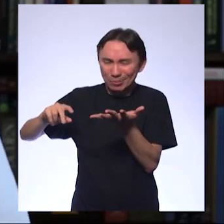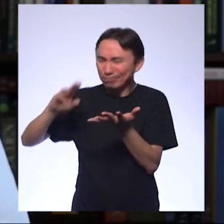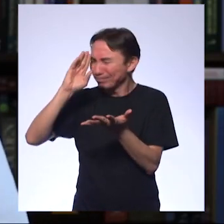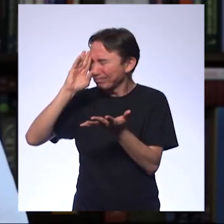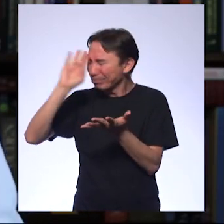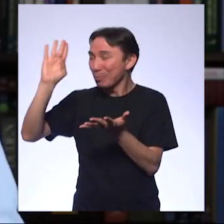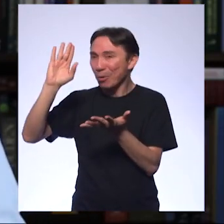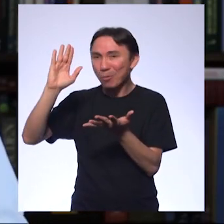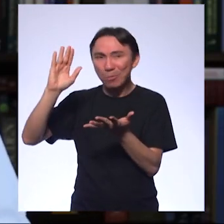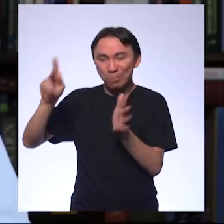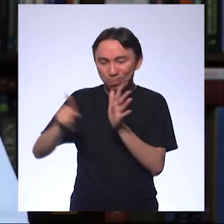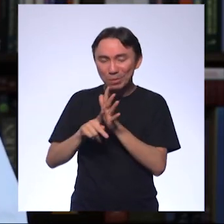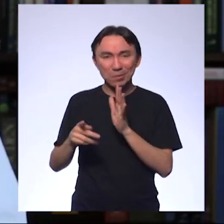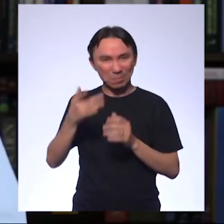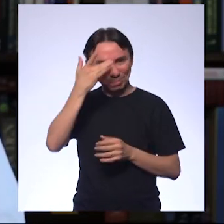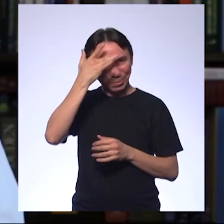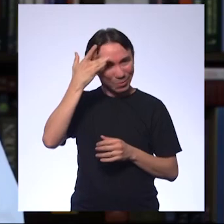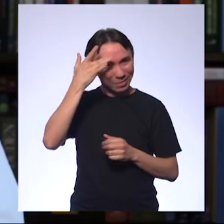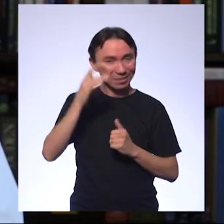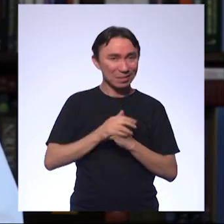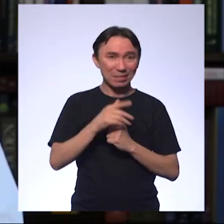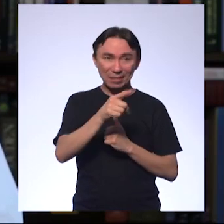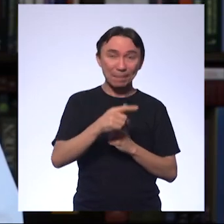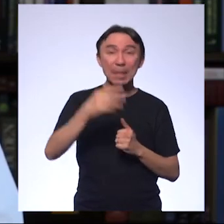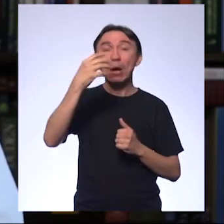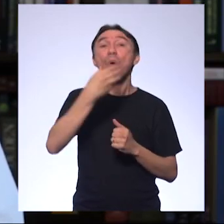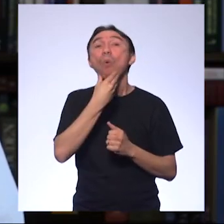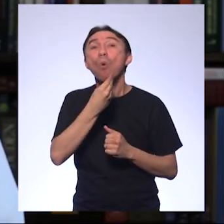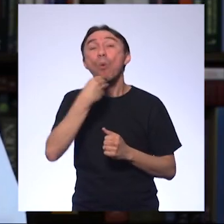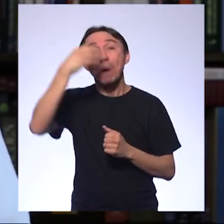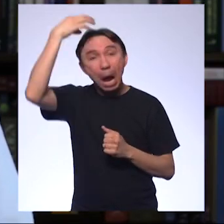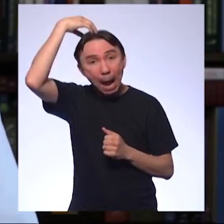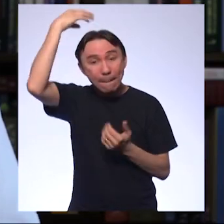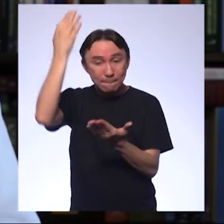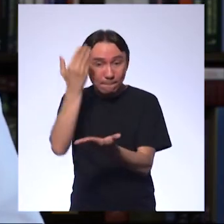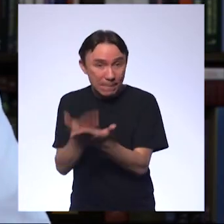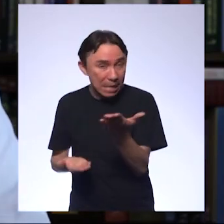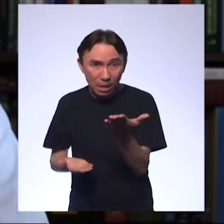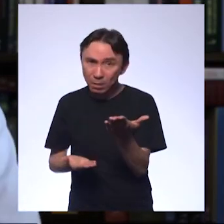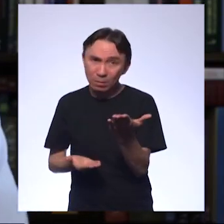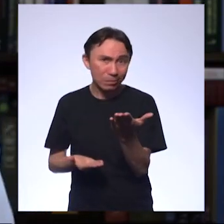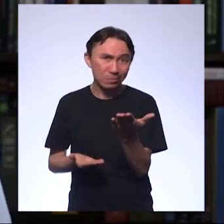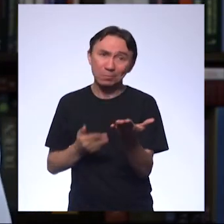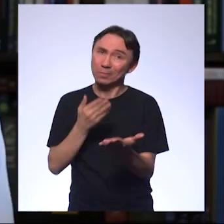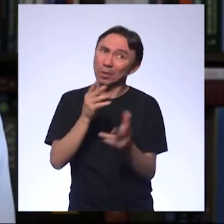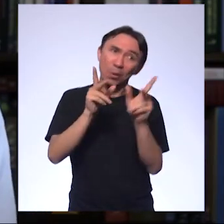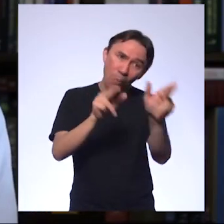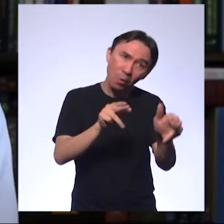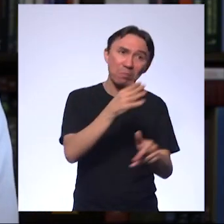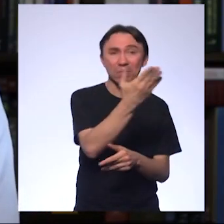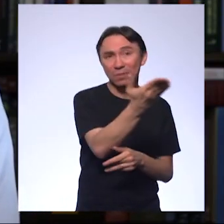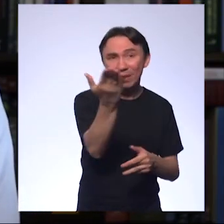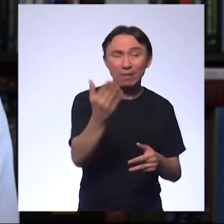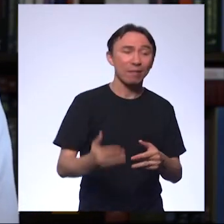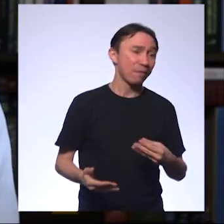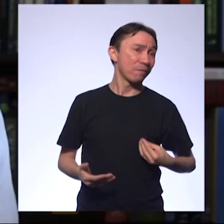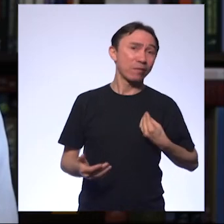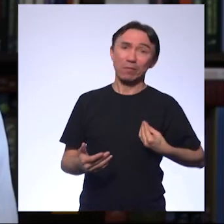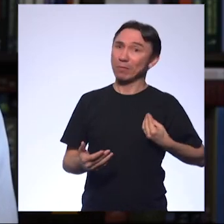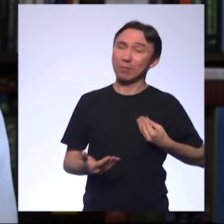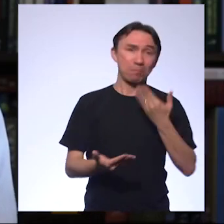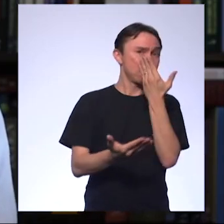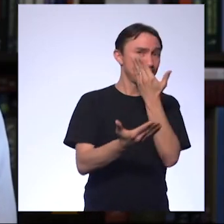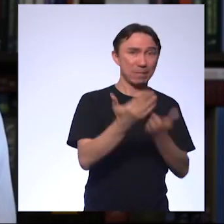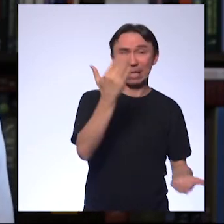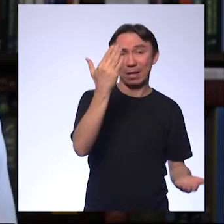não pode perder o seu rei, você perdeu tudo, você perdeu a vida, perdeu a razão de ser. Tanto é assim